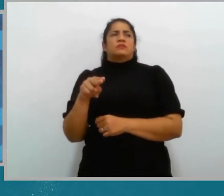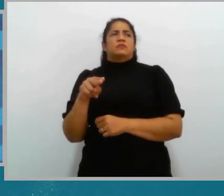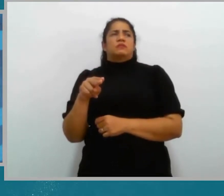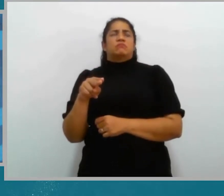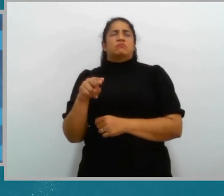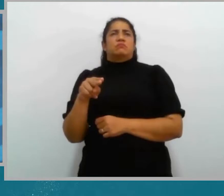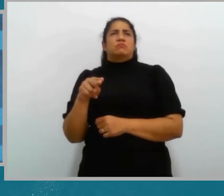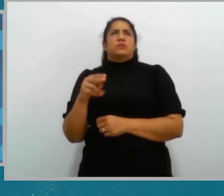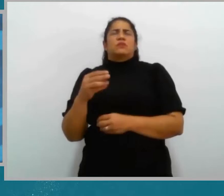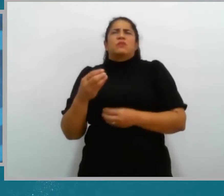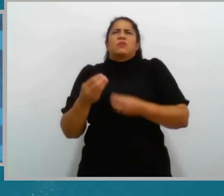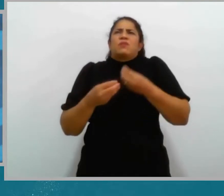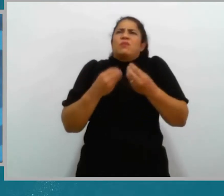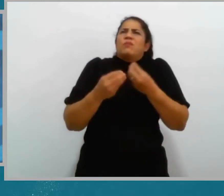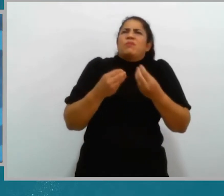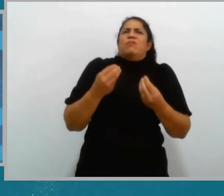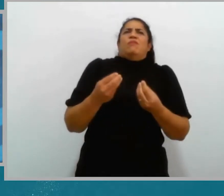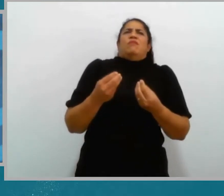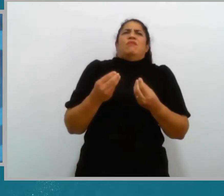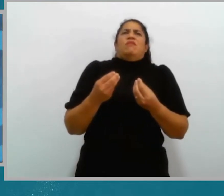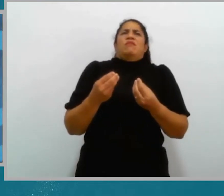como é possível